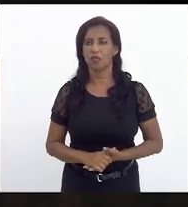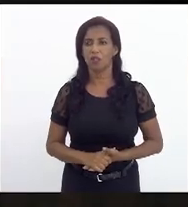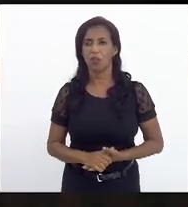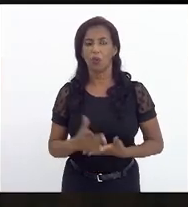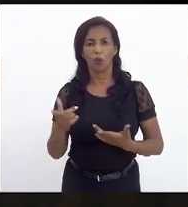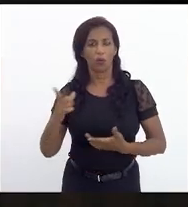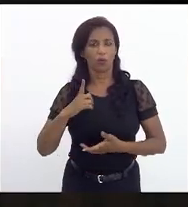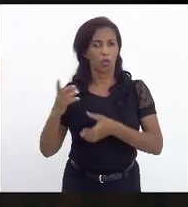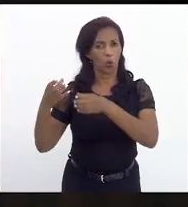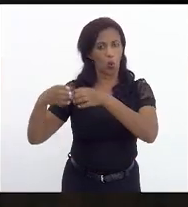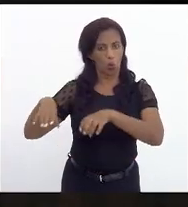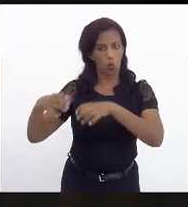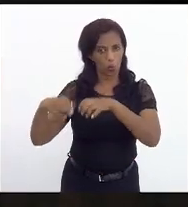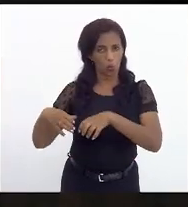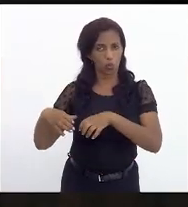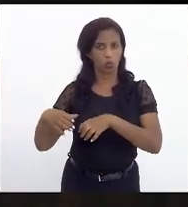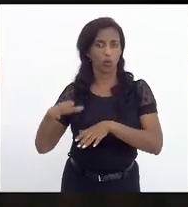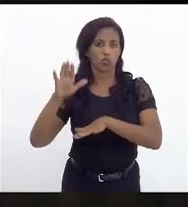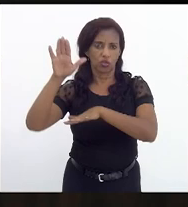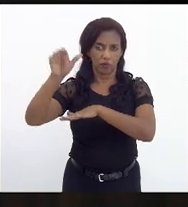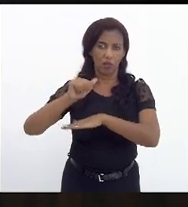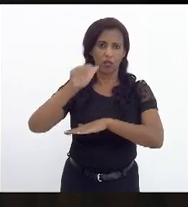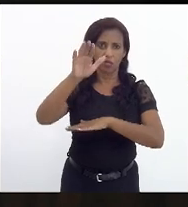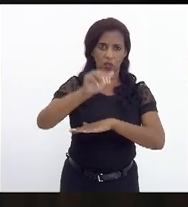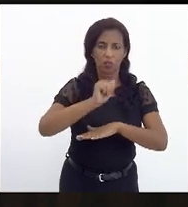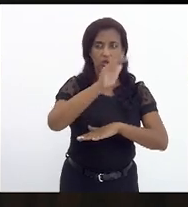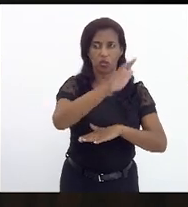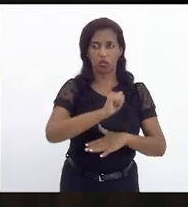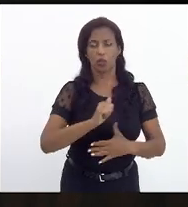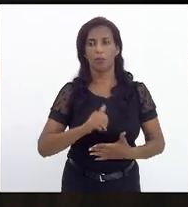sai por outro concurso, a gente